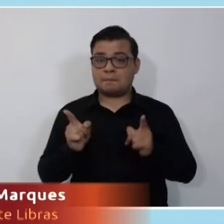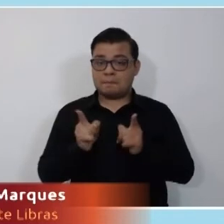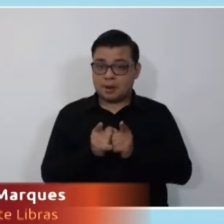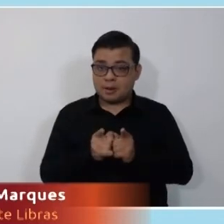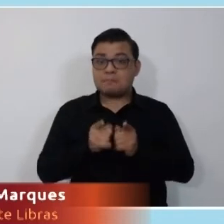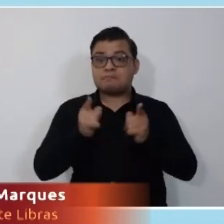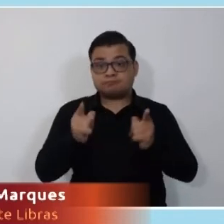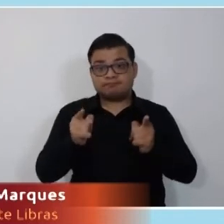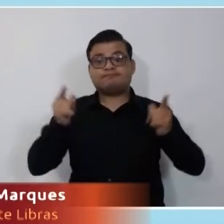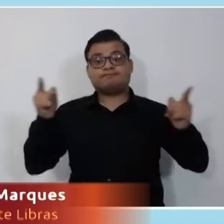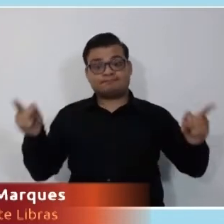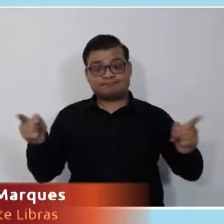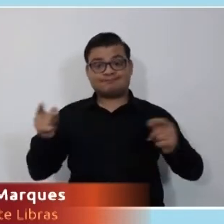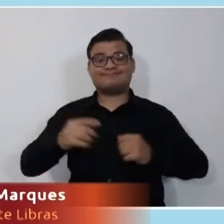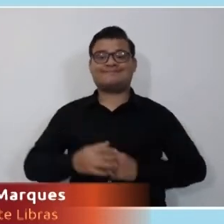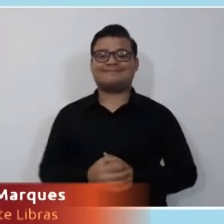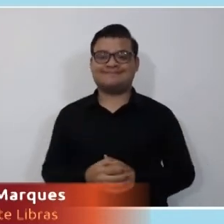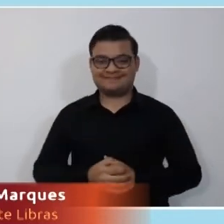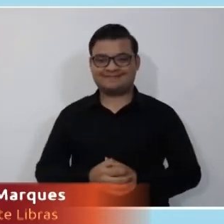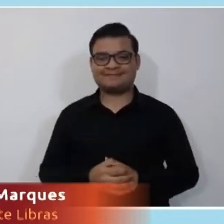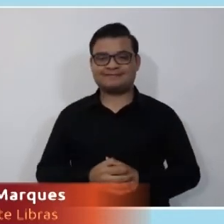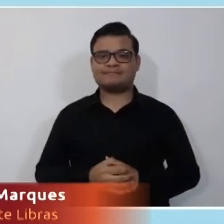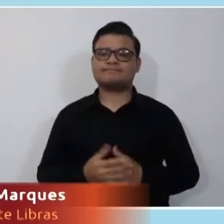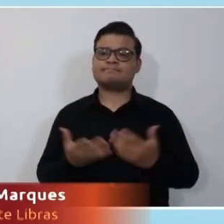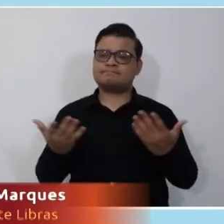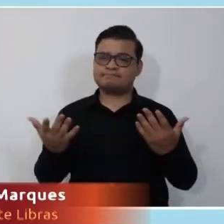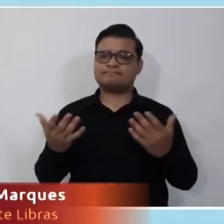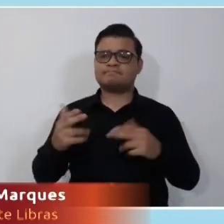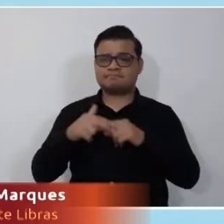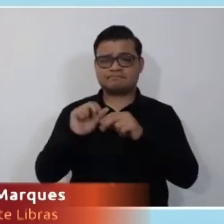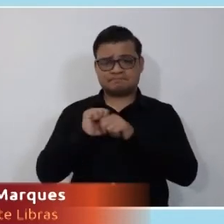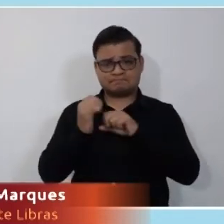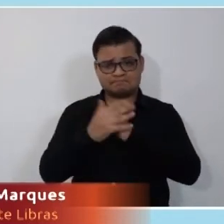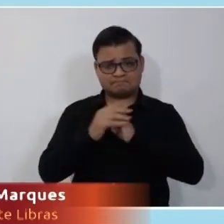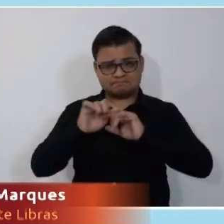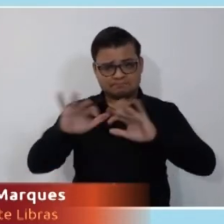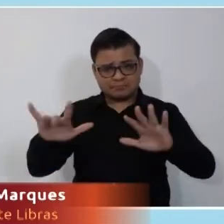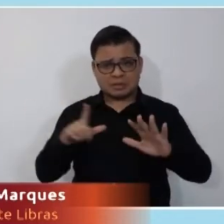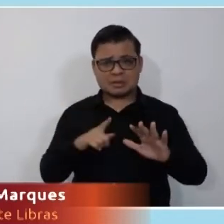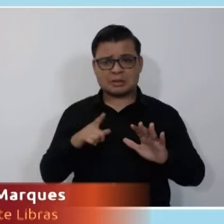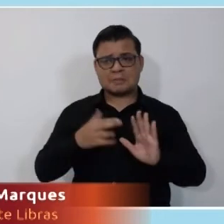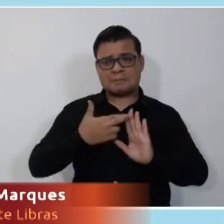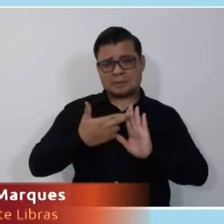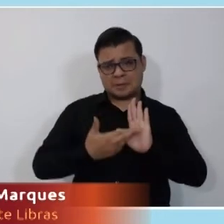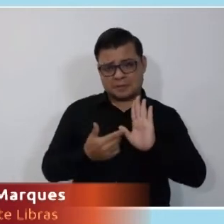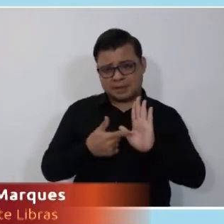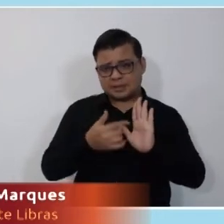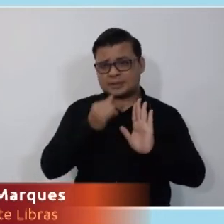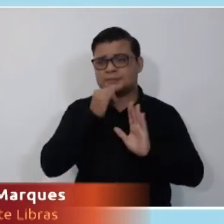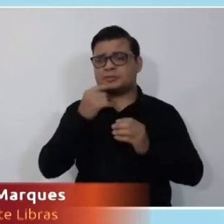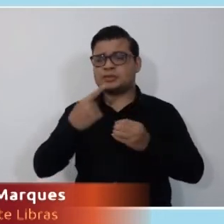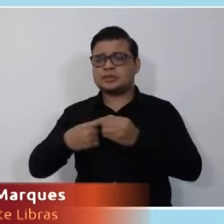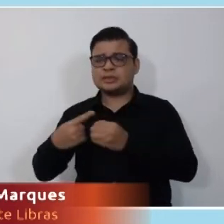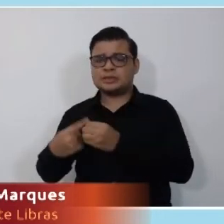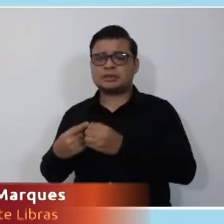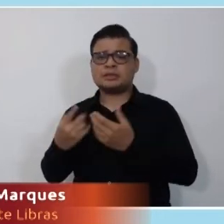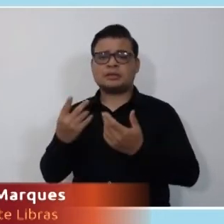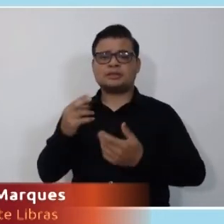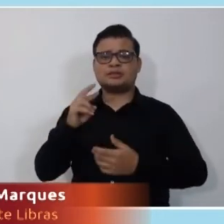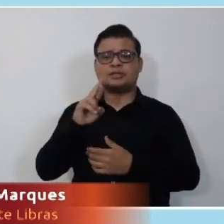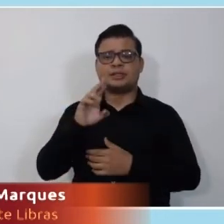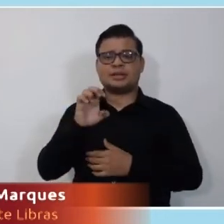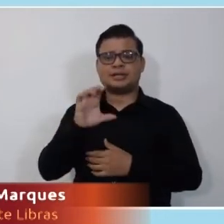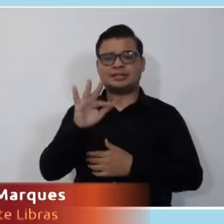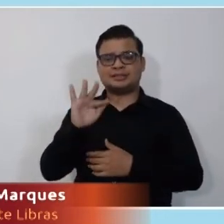da pandemia, então, uma forma que algumas cidades como Recife, como Fortaleza, né, têm implementado é uma